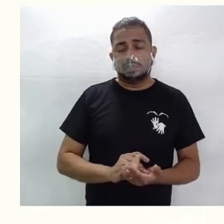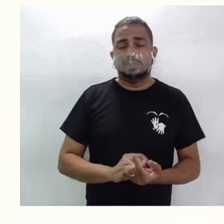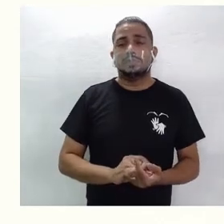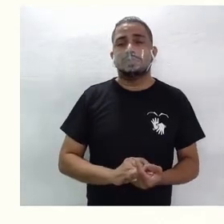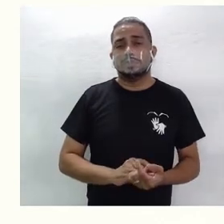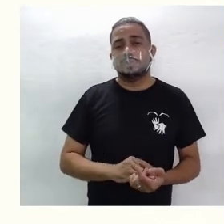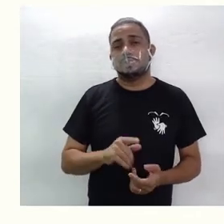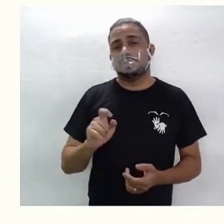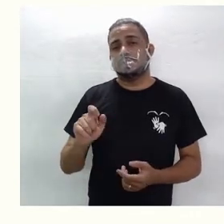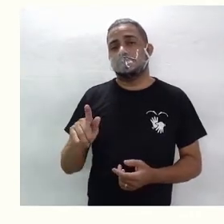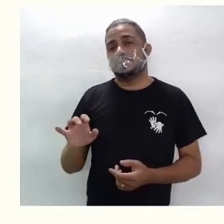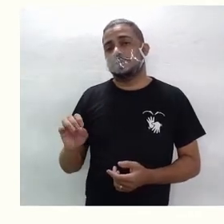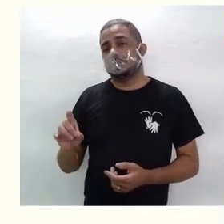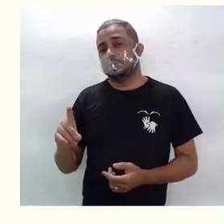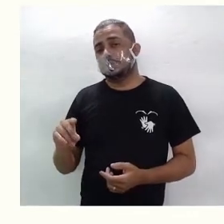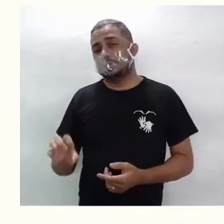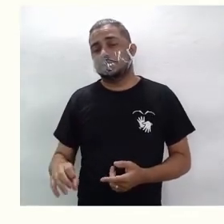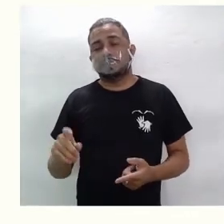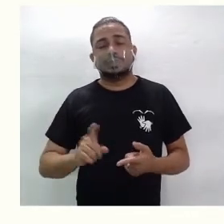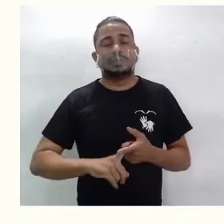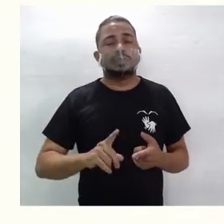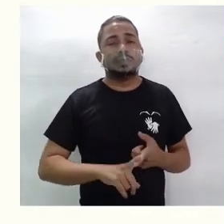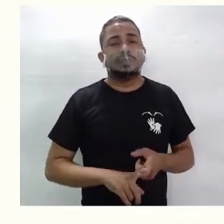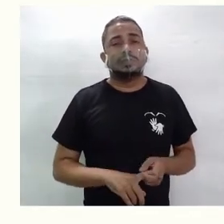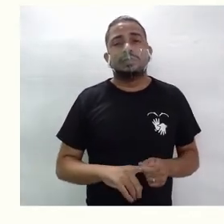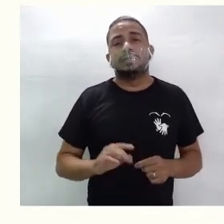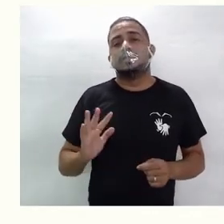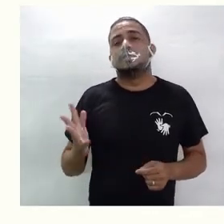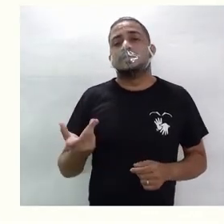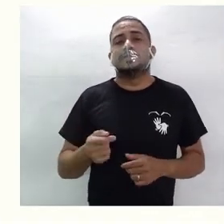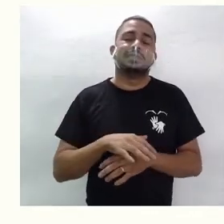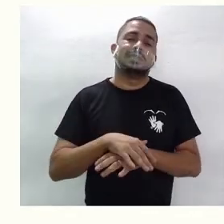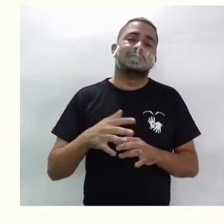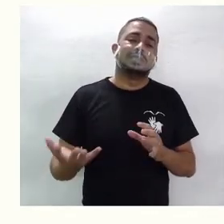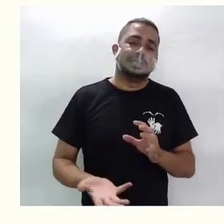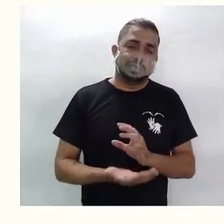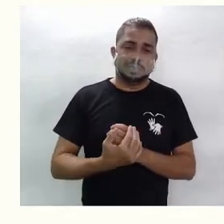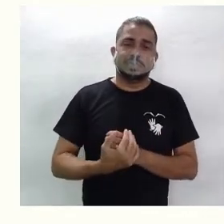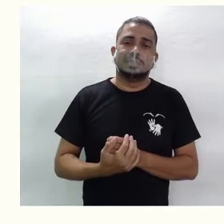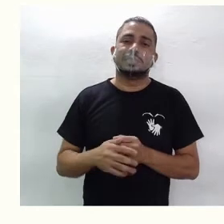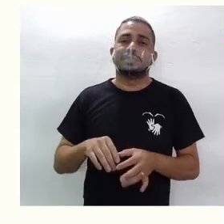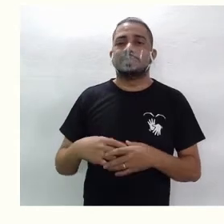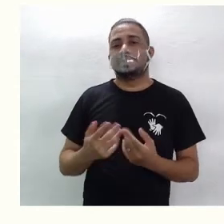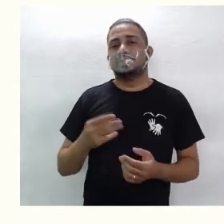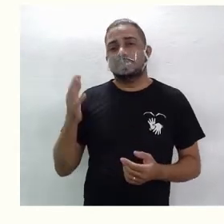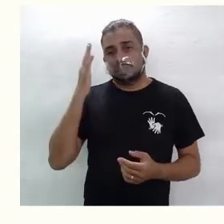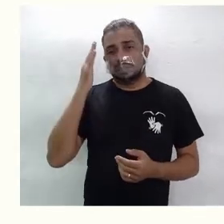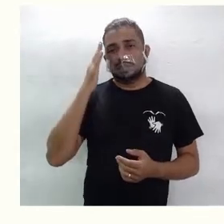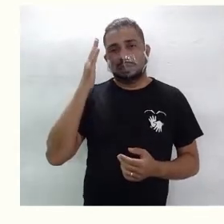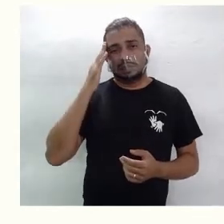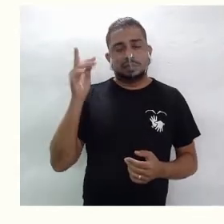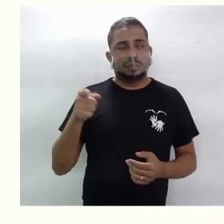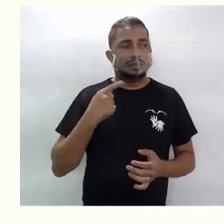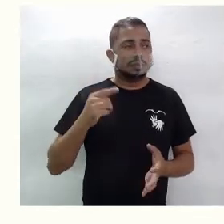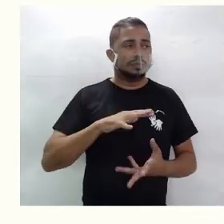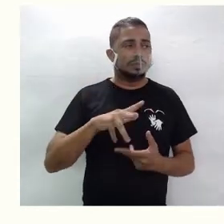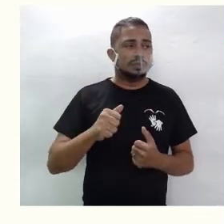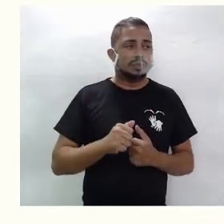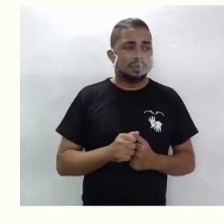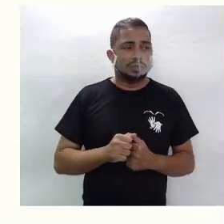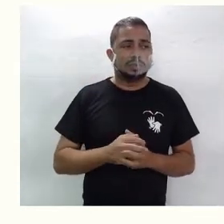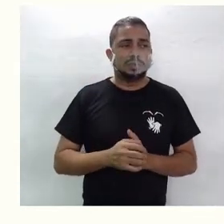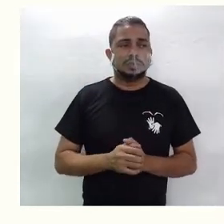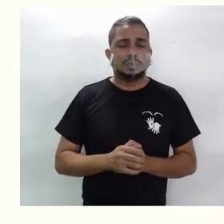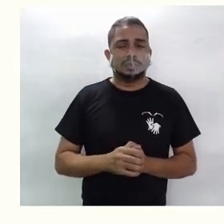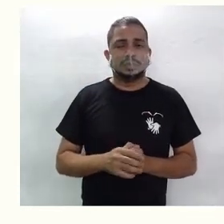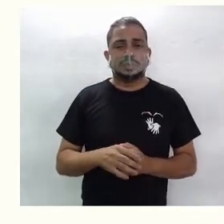do geóide, e como também na questão de toda a área atmosférica. Por isso que a gente entende o nosso planeta como um planeta